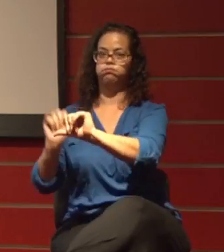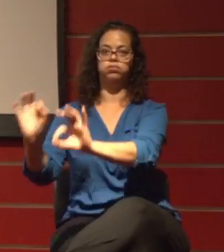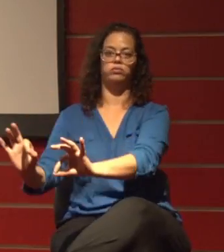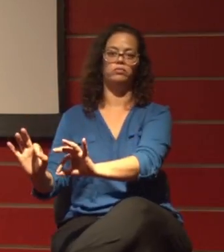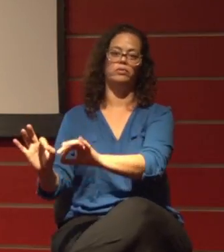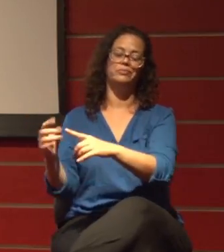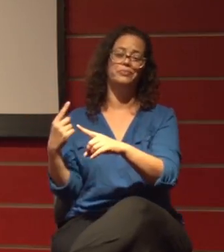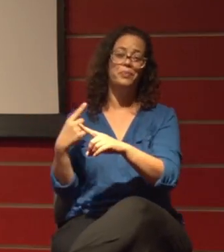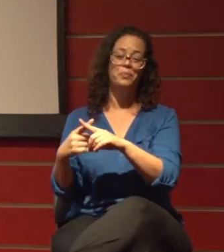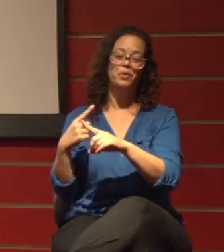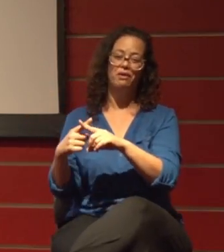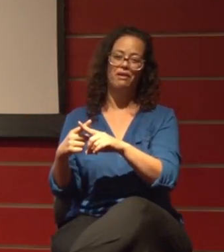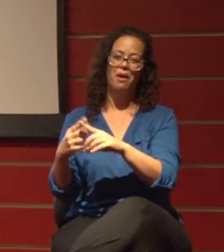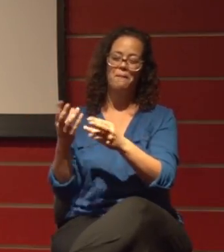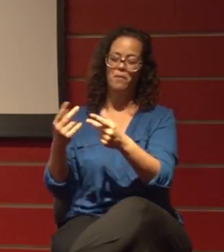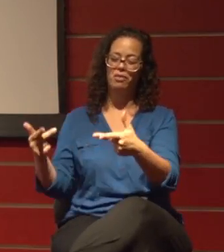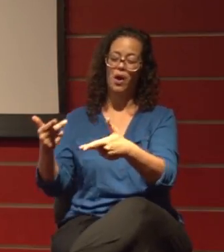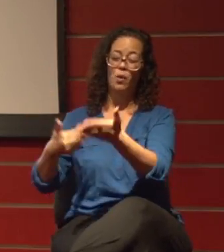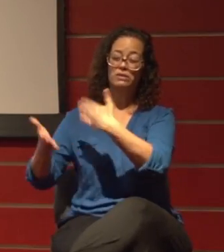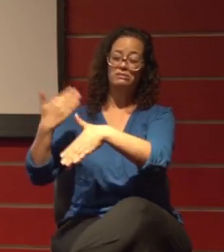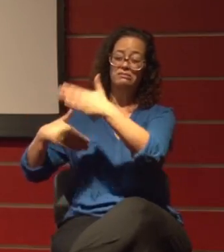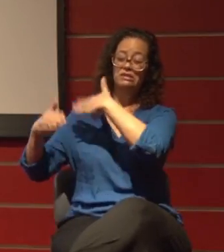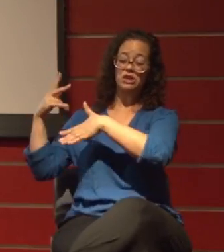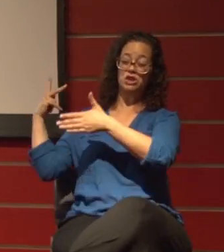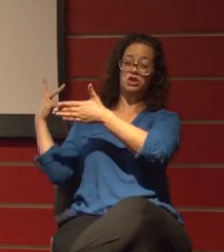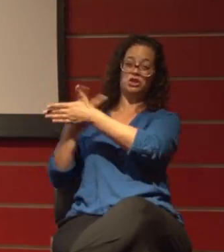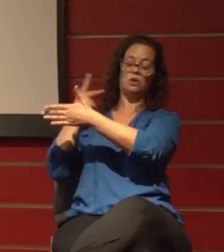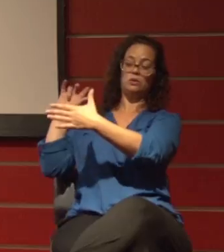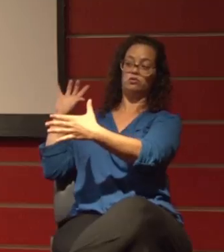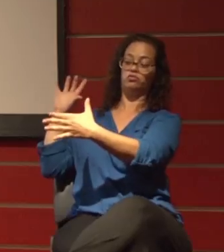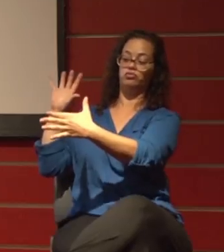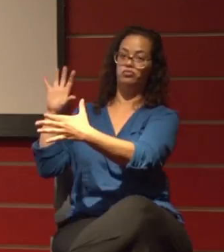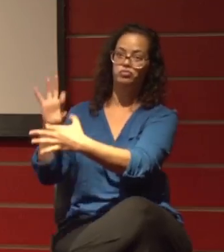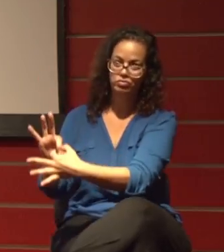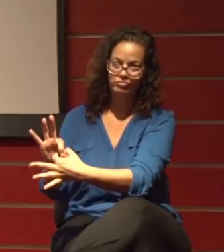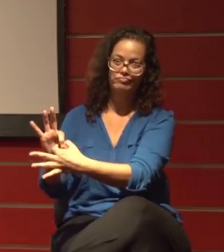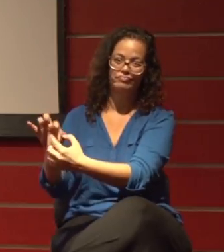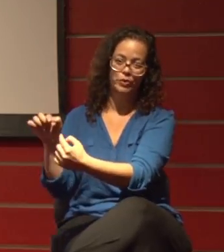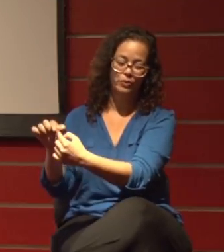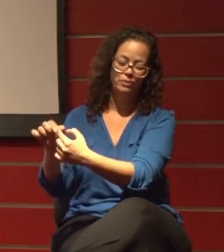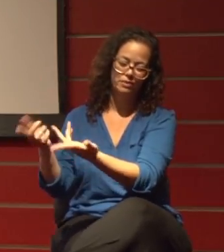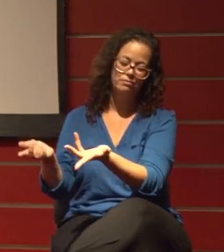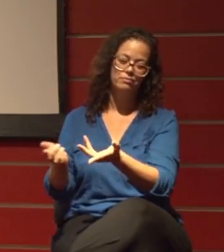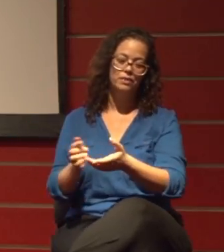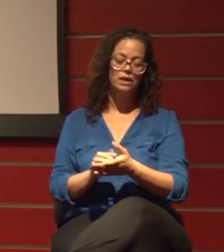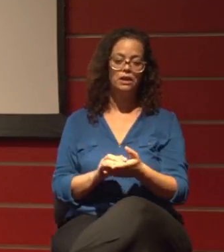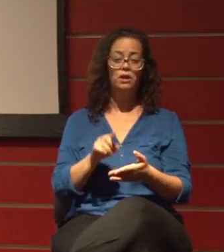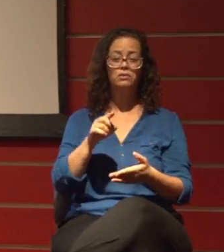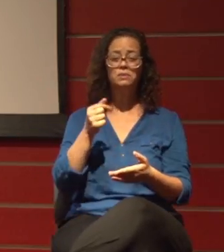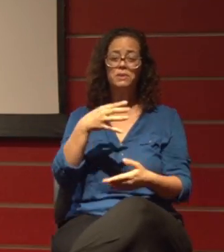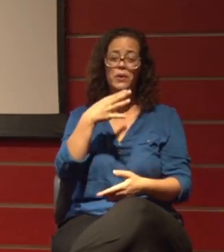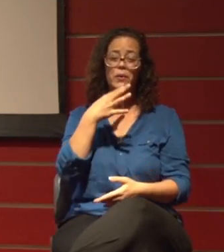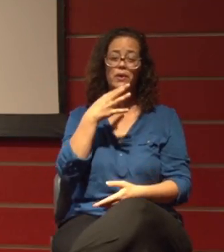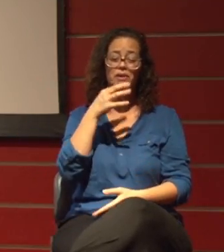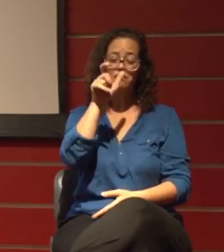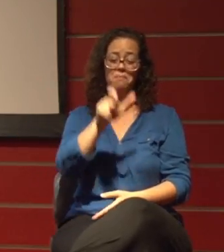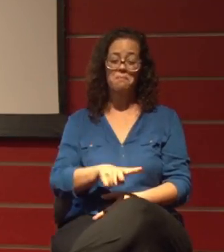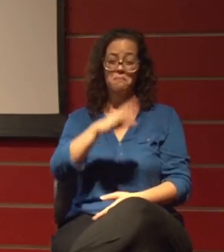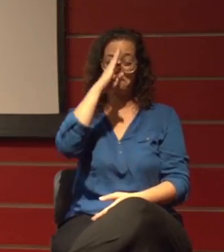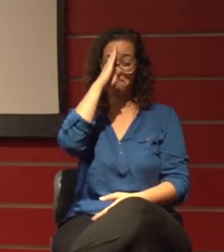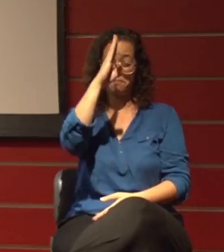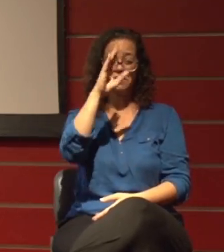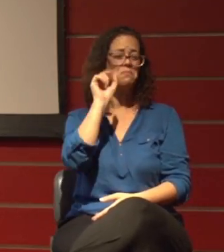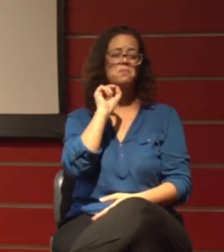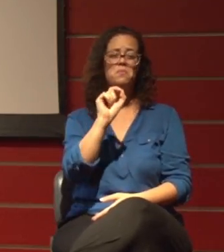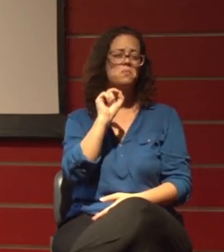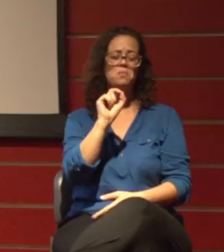elementos anteriores a esse fato ter acontecido né então escolha Você tem que conhecer o o Personal